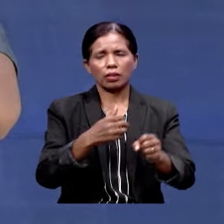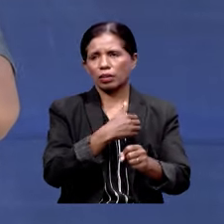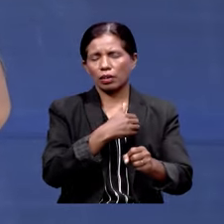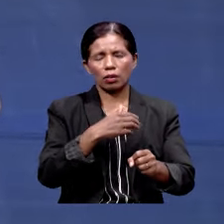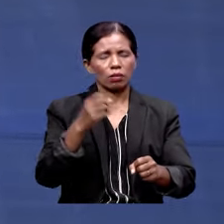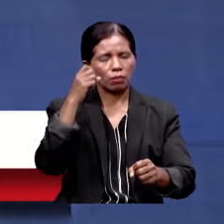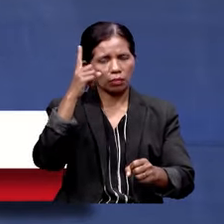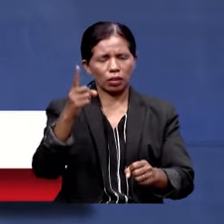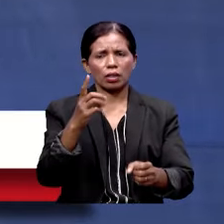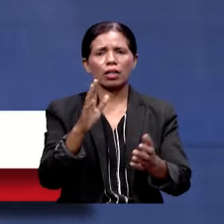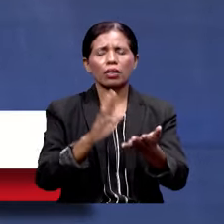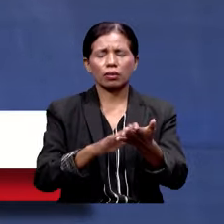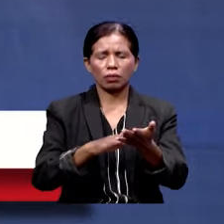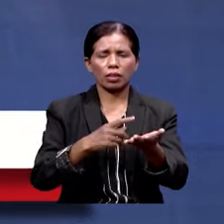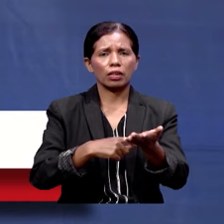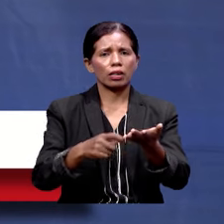Técnico Vocacional é saída.